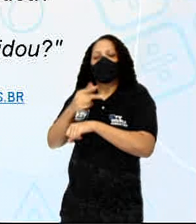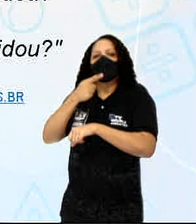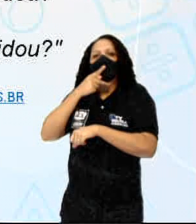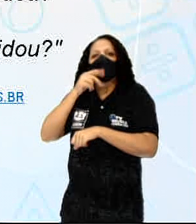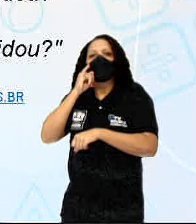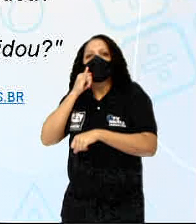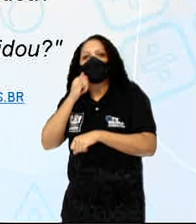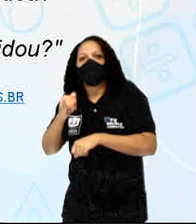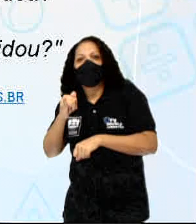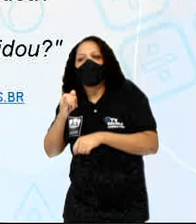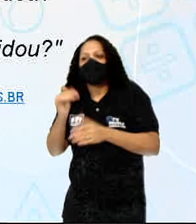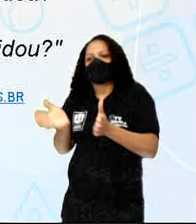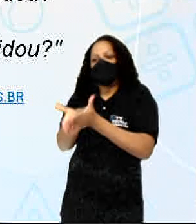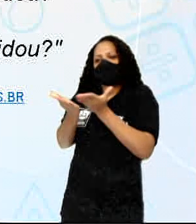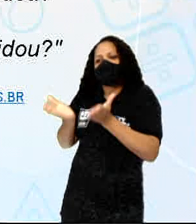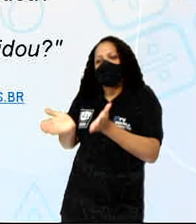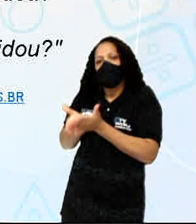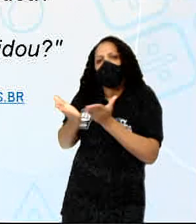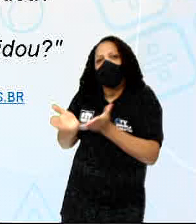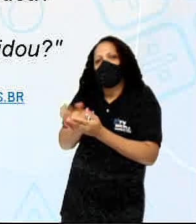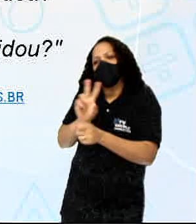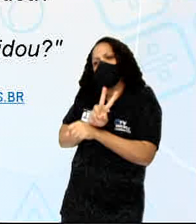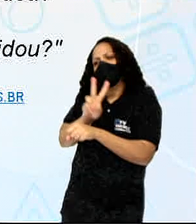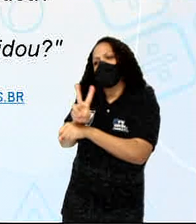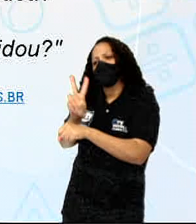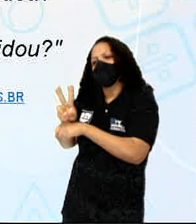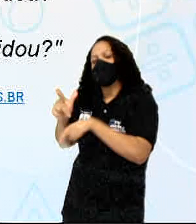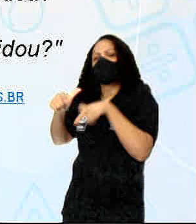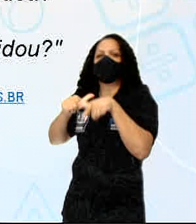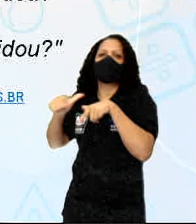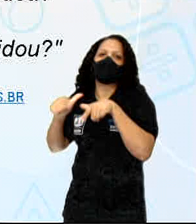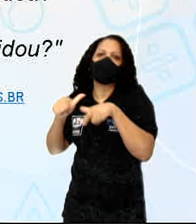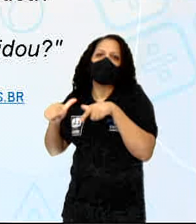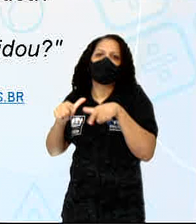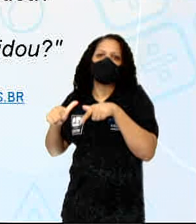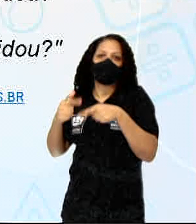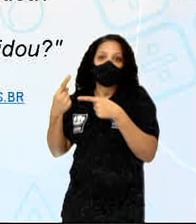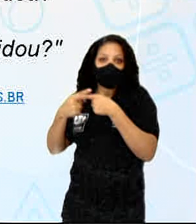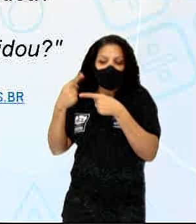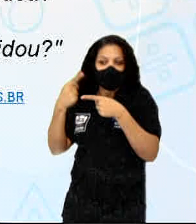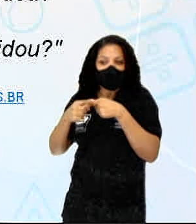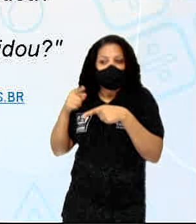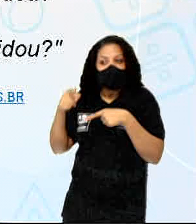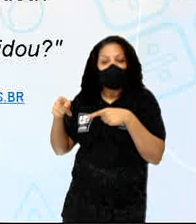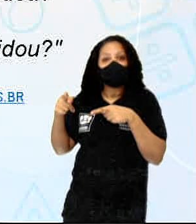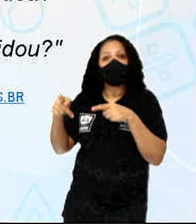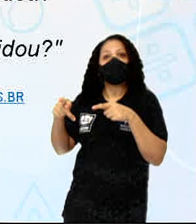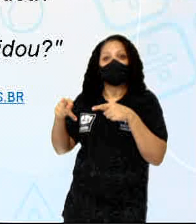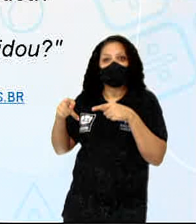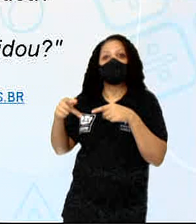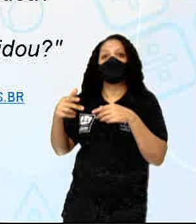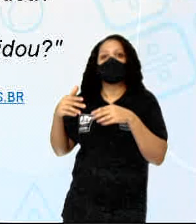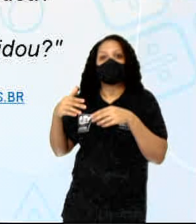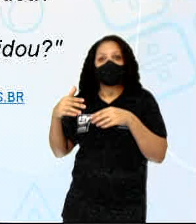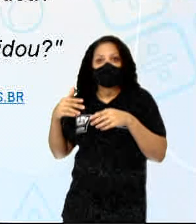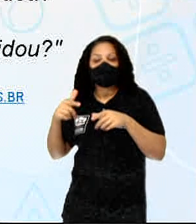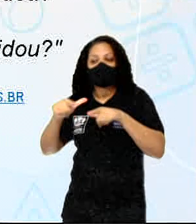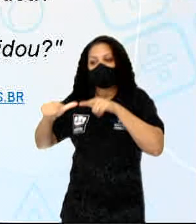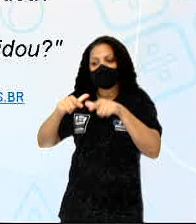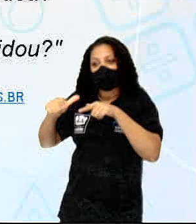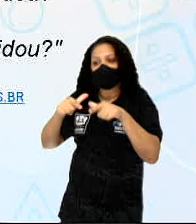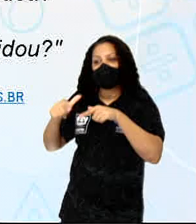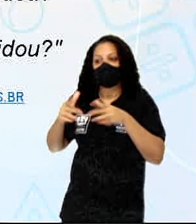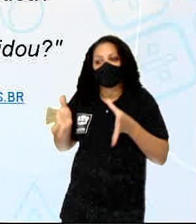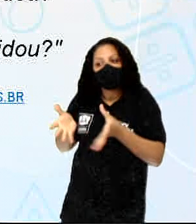como o pai dos pobres, o protetor dos trabalhadores? É por causa dessa perspectiva dele do trabalhismo. Outro ponto importantíssimo a se destacar é